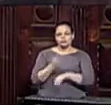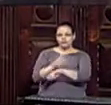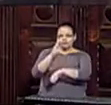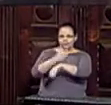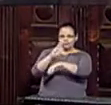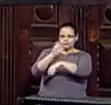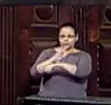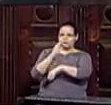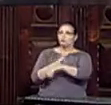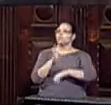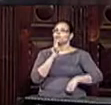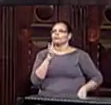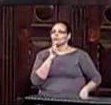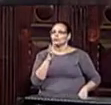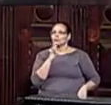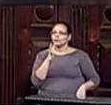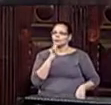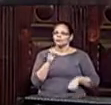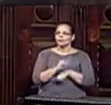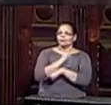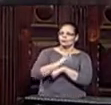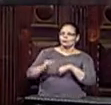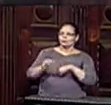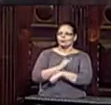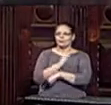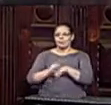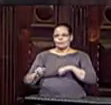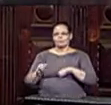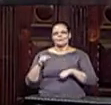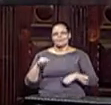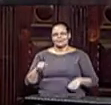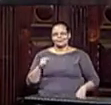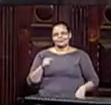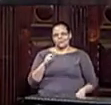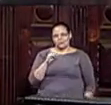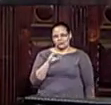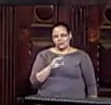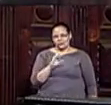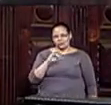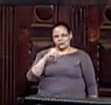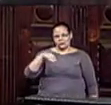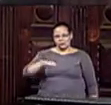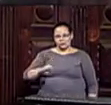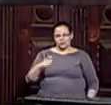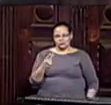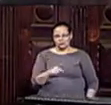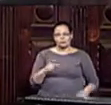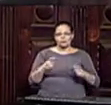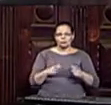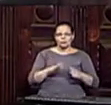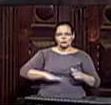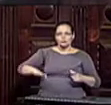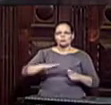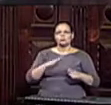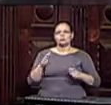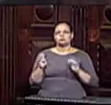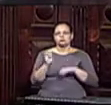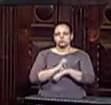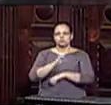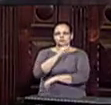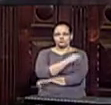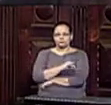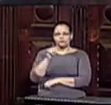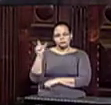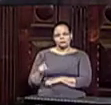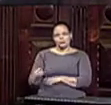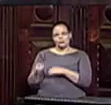treinado e conhece a dinâmica e a mancha criminal que assola o Estado do Rio de Janeiro. Portanto, esse profissional